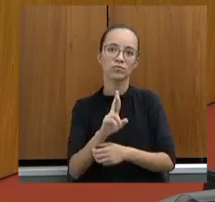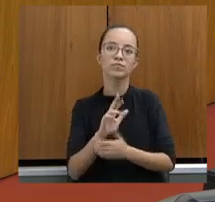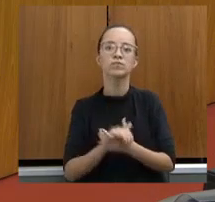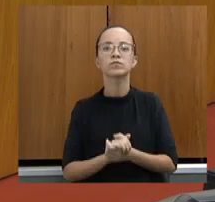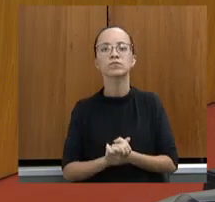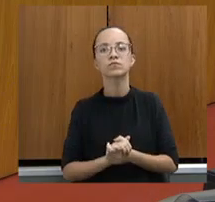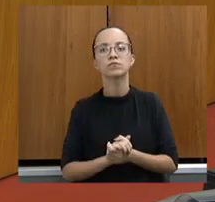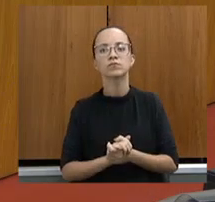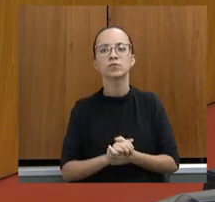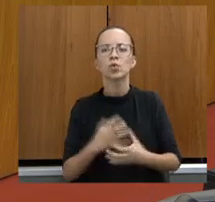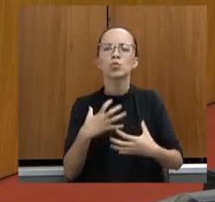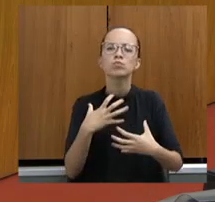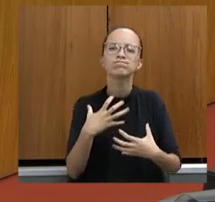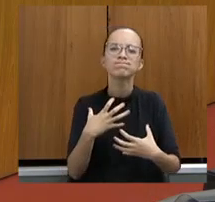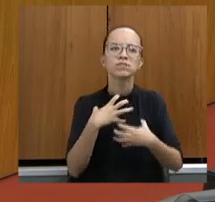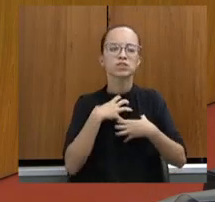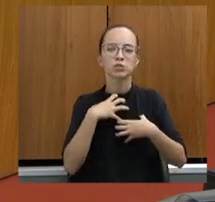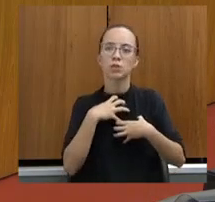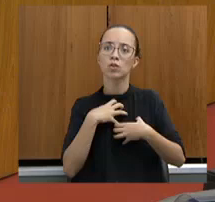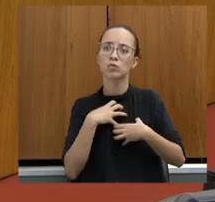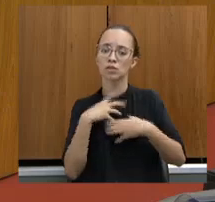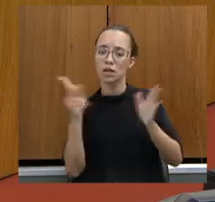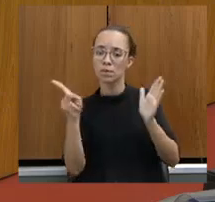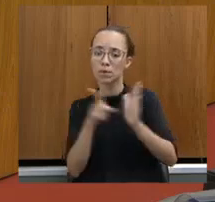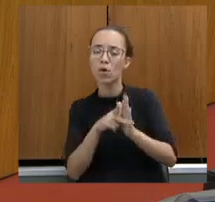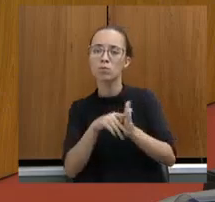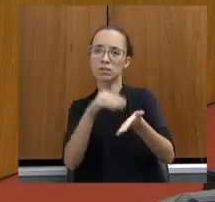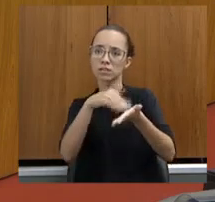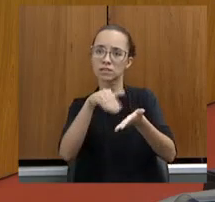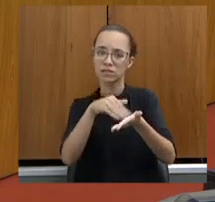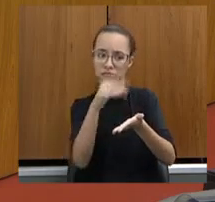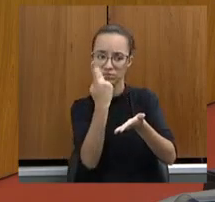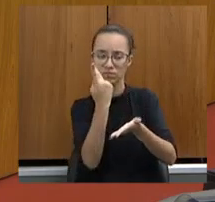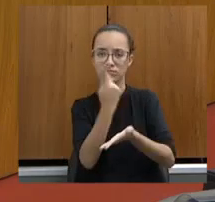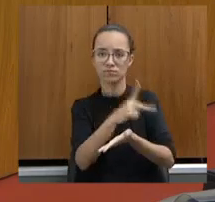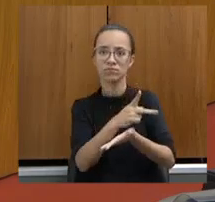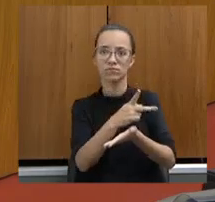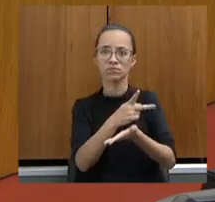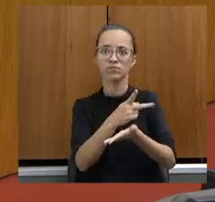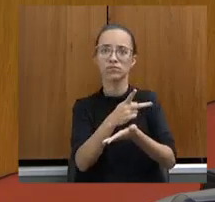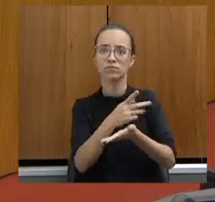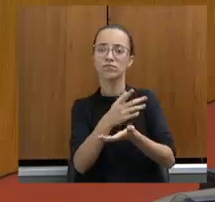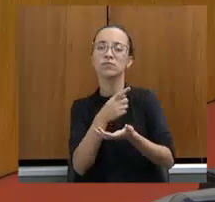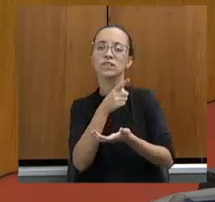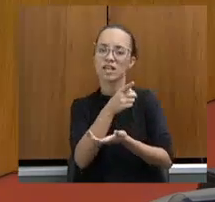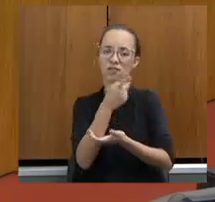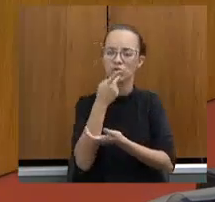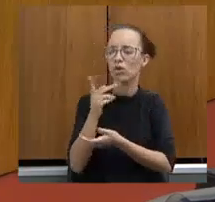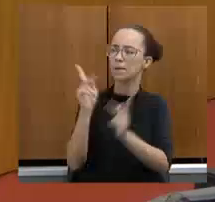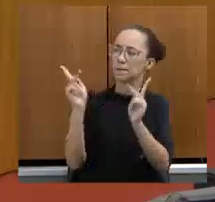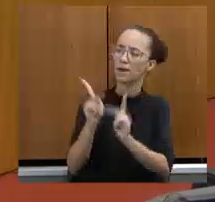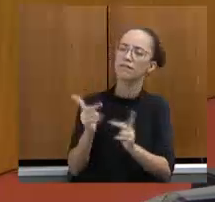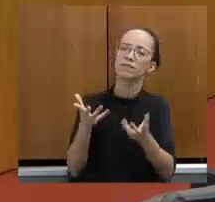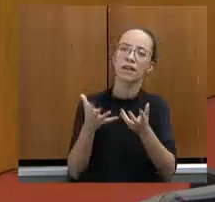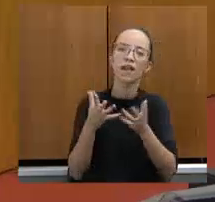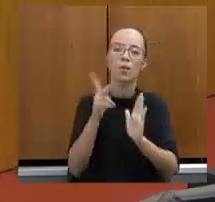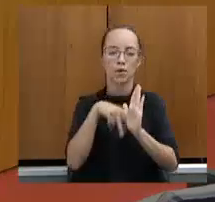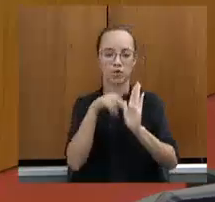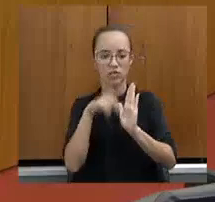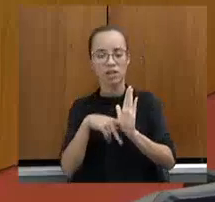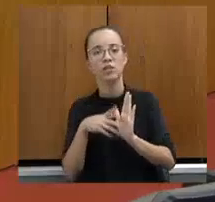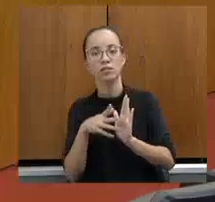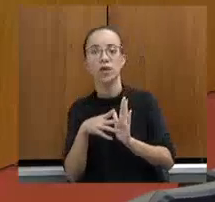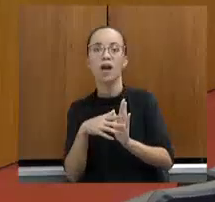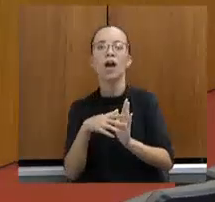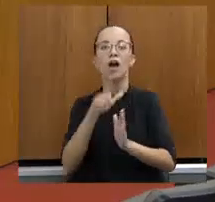dizer do sentimento que também a própria Secretaria da Fazenda porque o secretário Igor já foi claro que quer paz que Harmonia quer que os projetos ser avaliado a